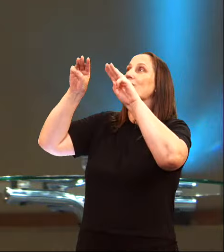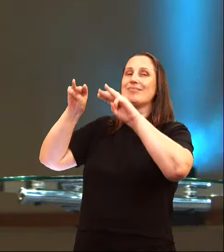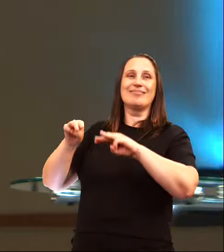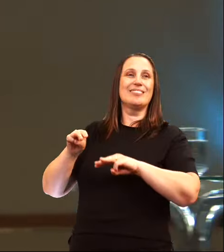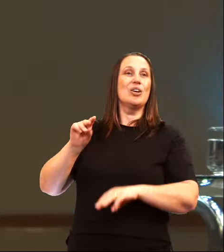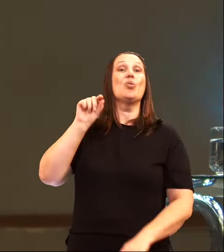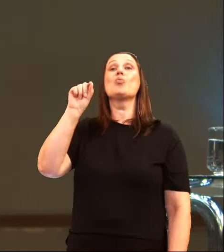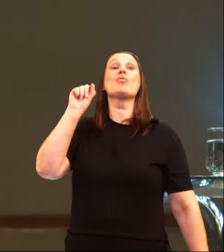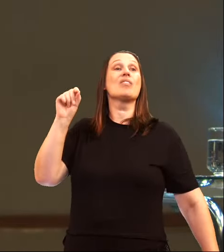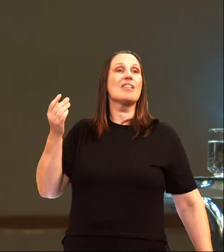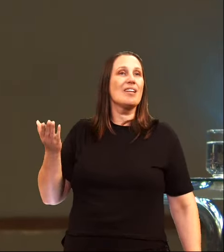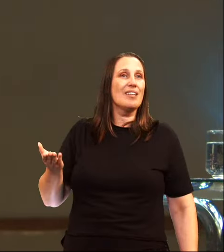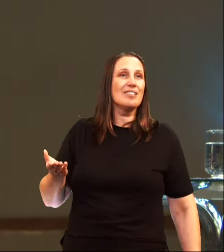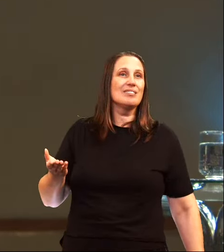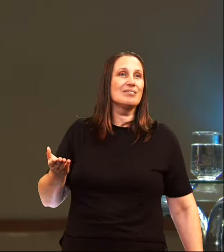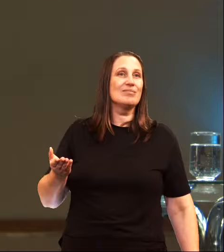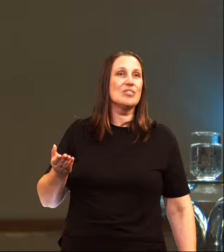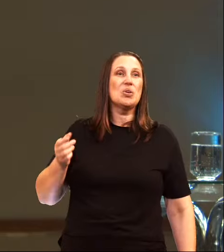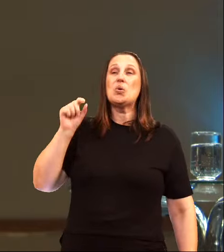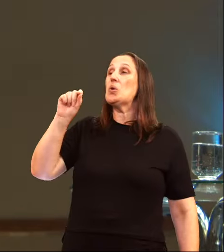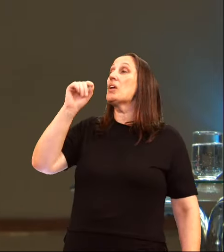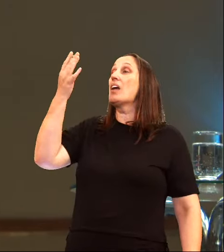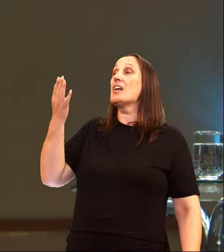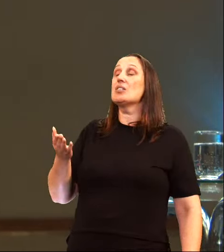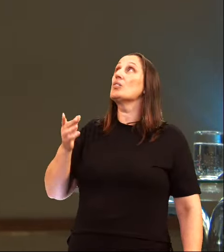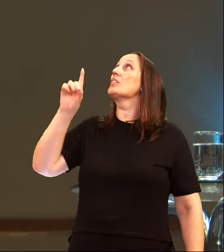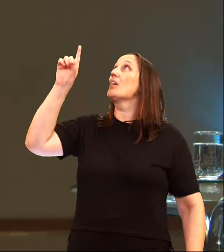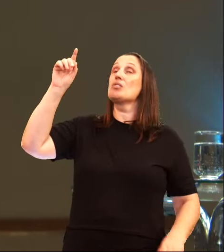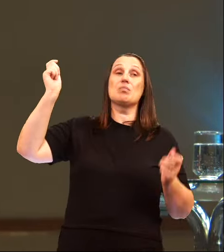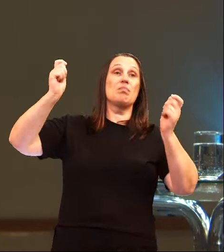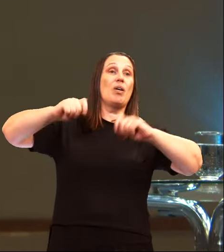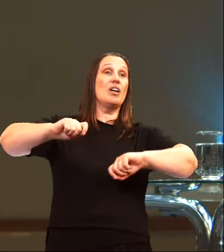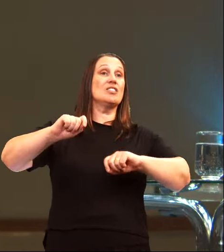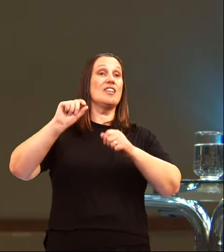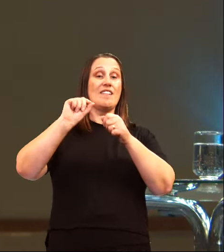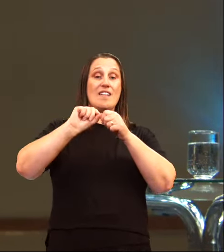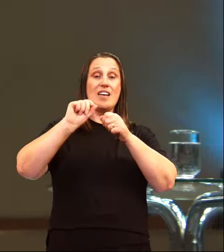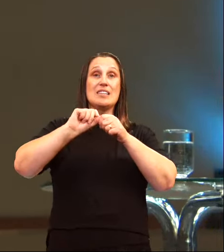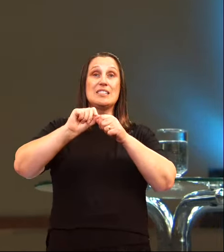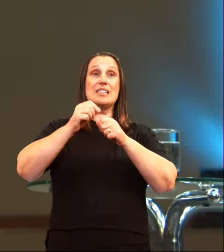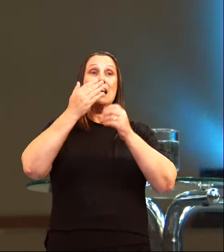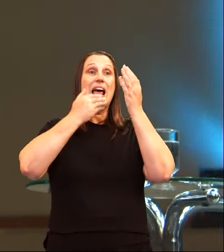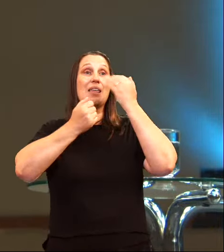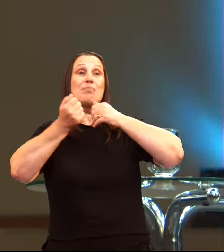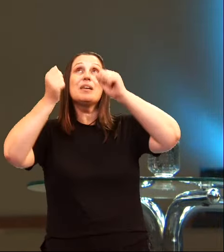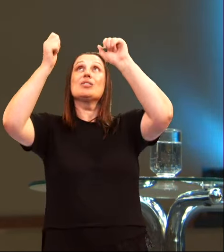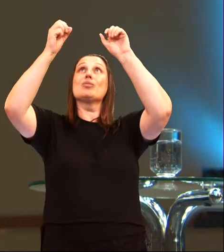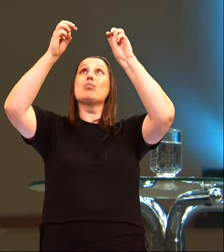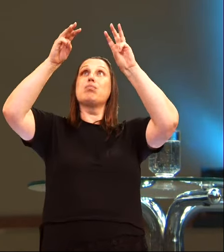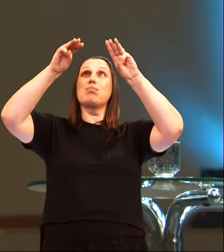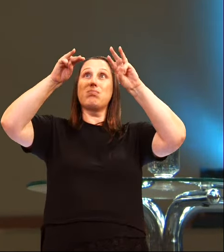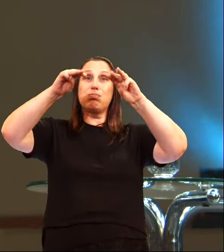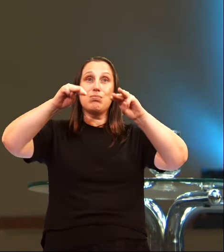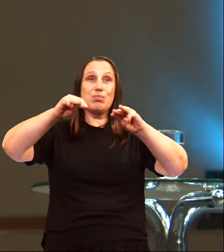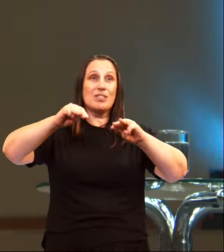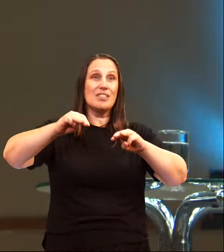Estavam surpresos. O que é isso? Deus pode fazer comida cair do céu. Aleluia!